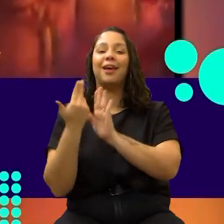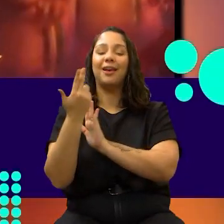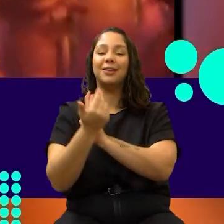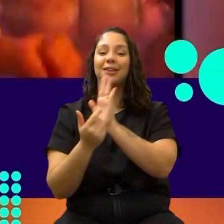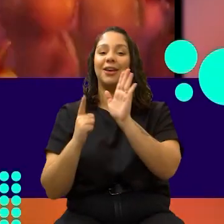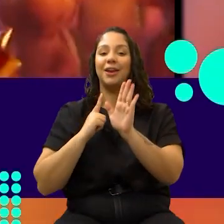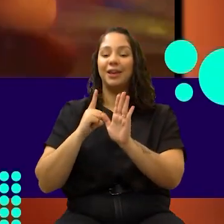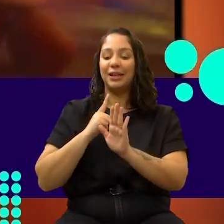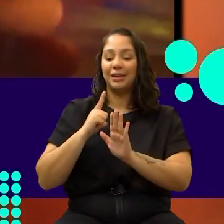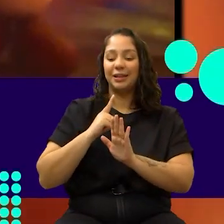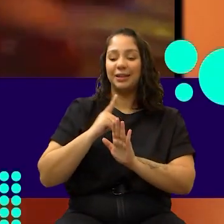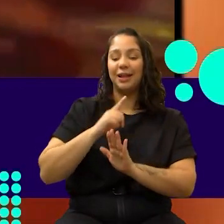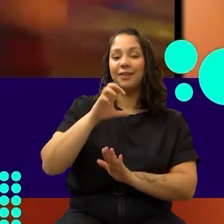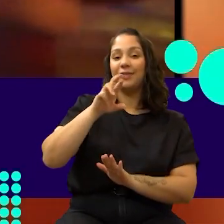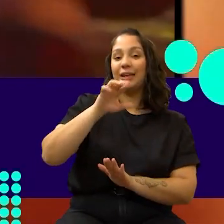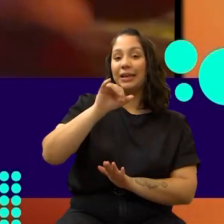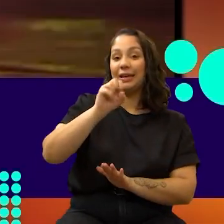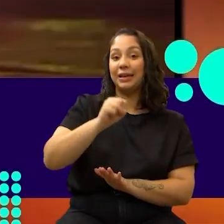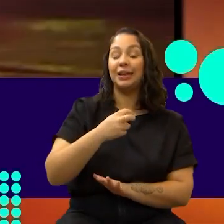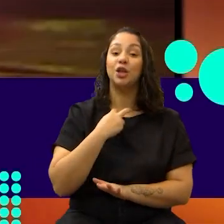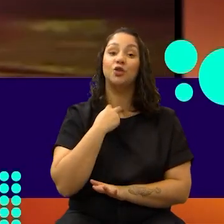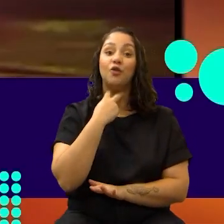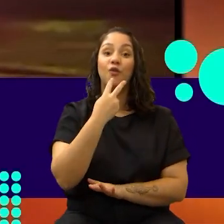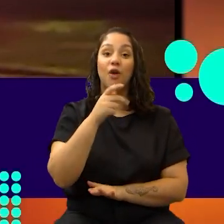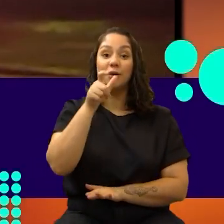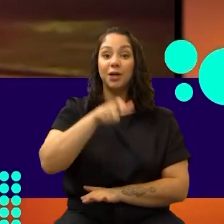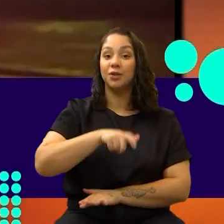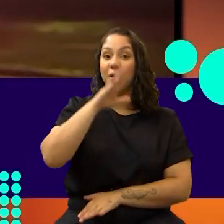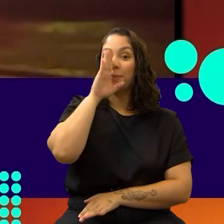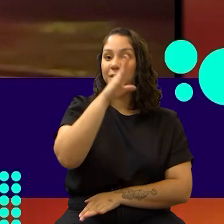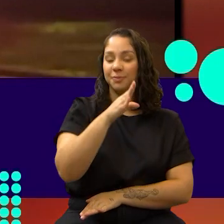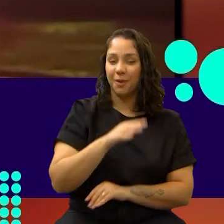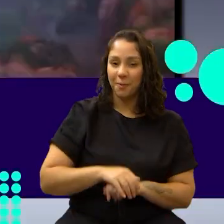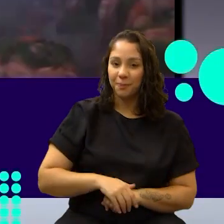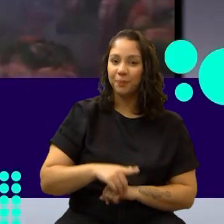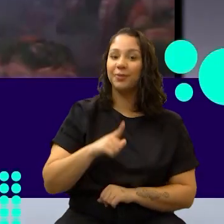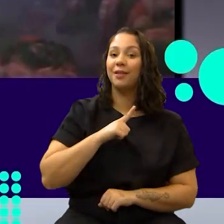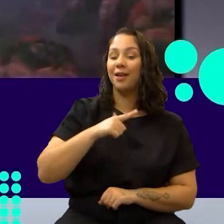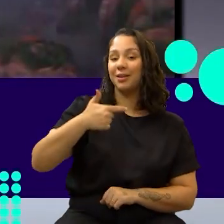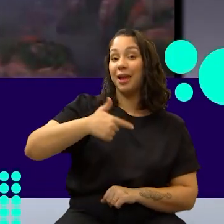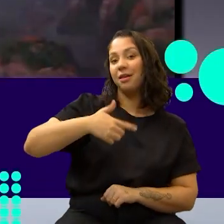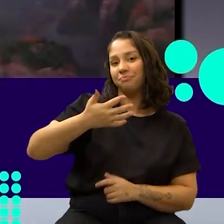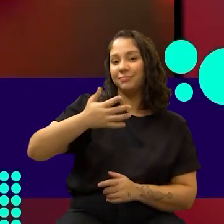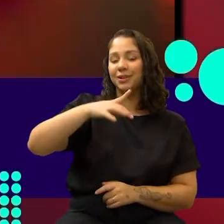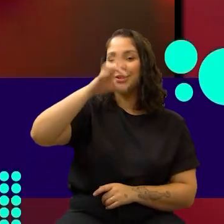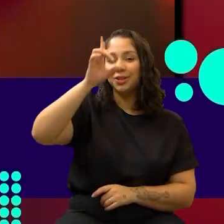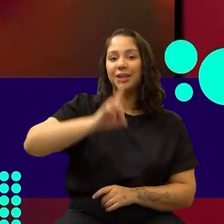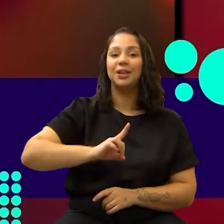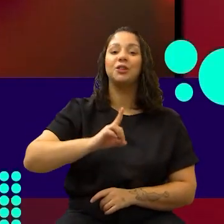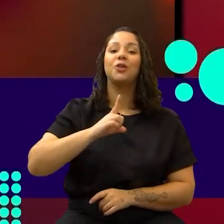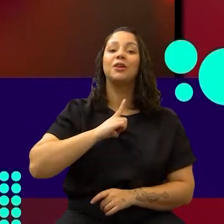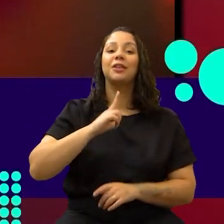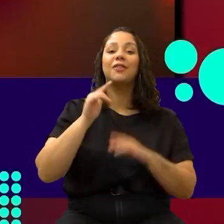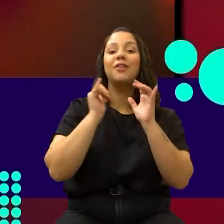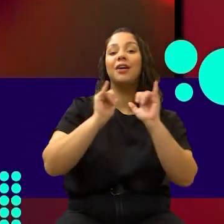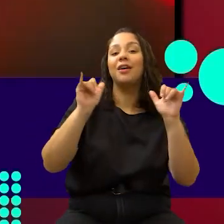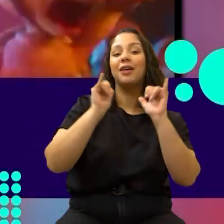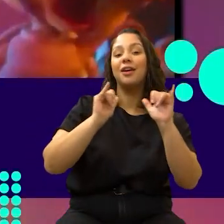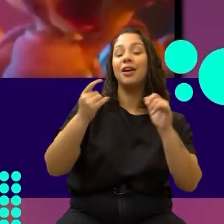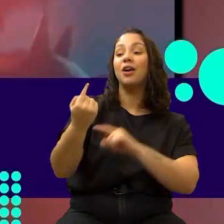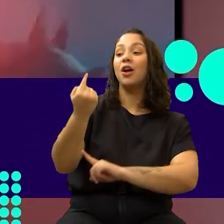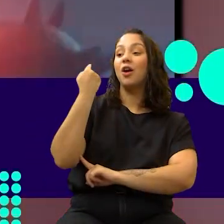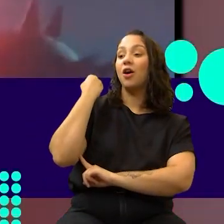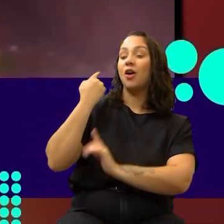filme, em formato de animação, traz Chris Pratt na voz do personagem principal. Segundo os diretores do filme,